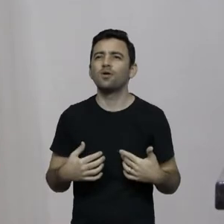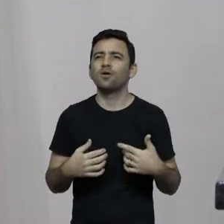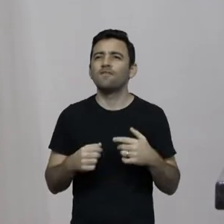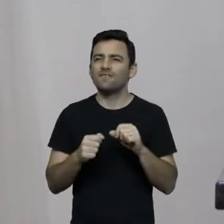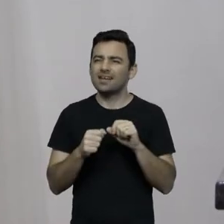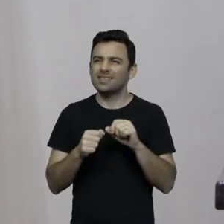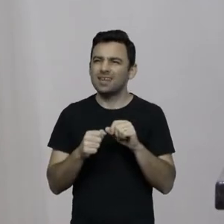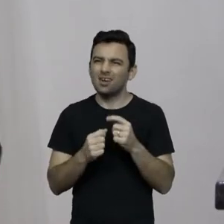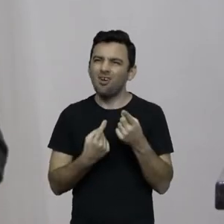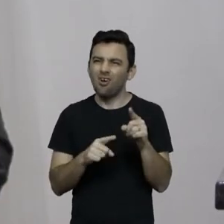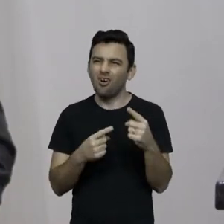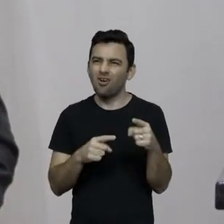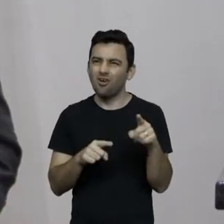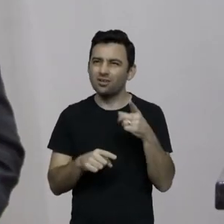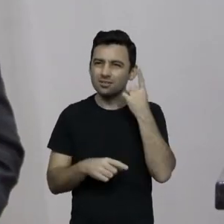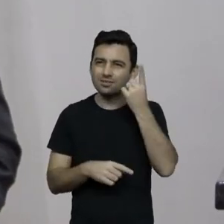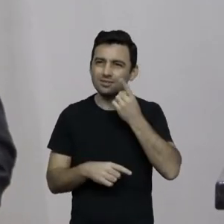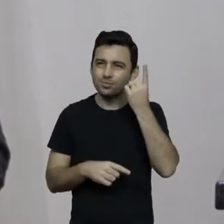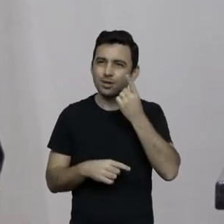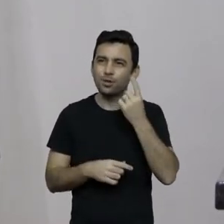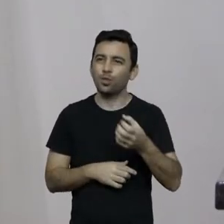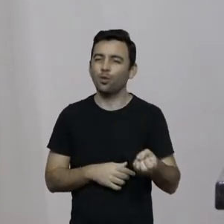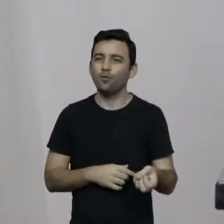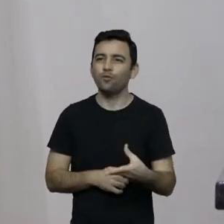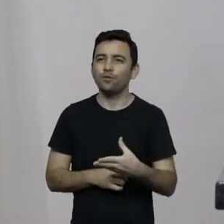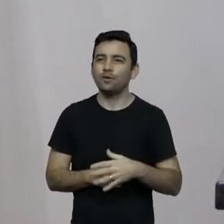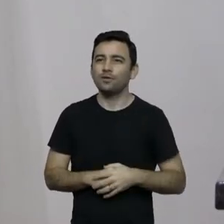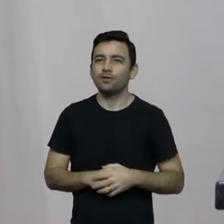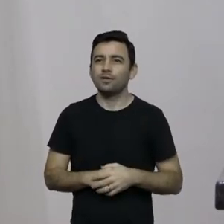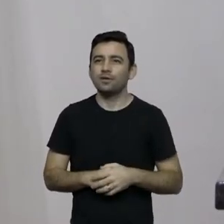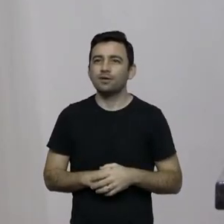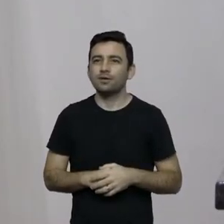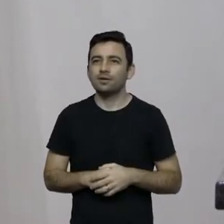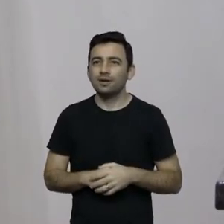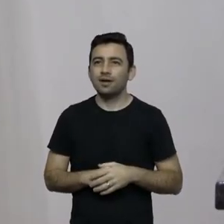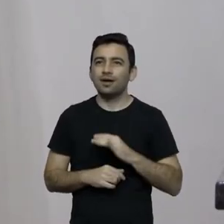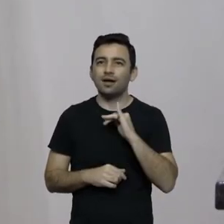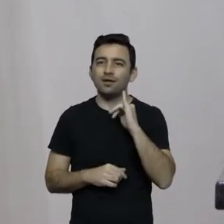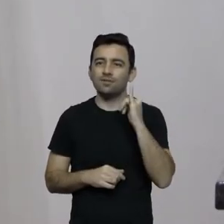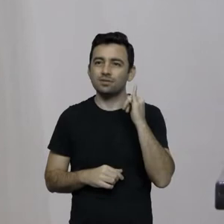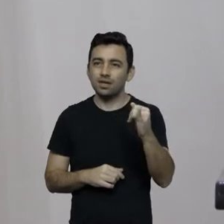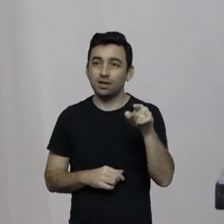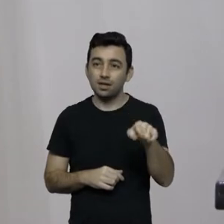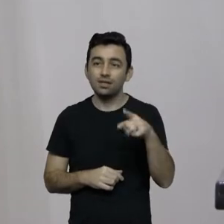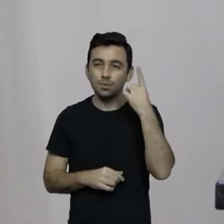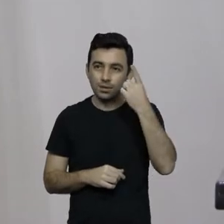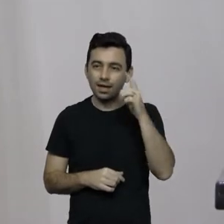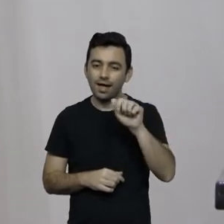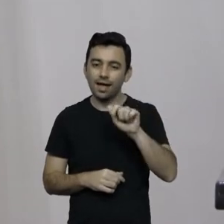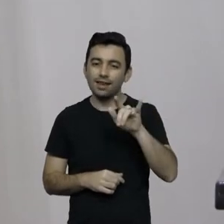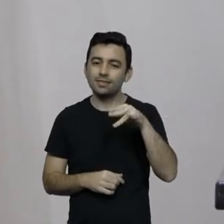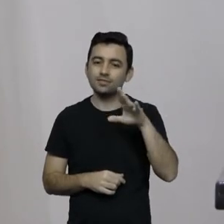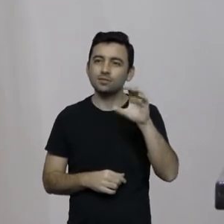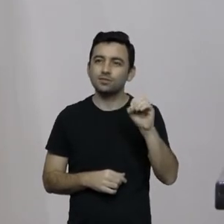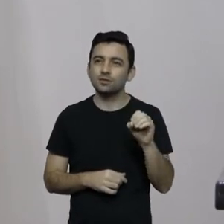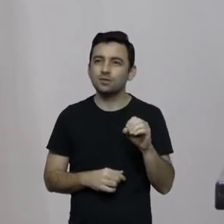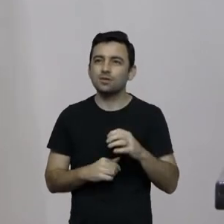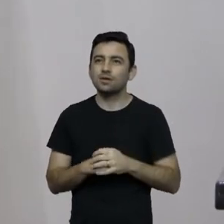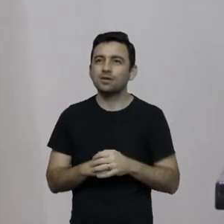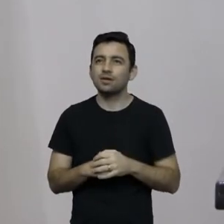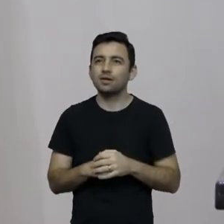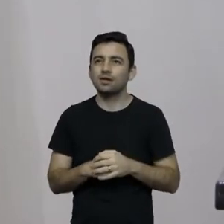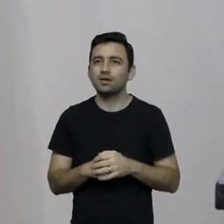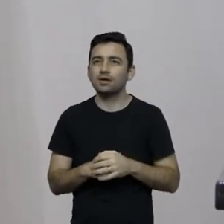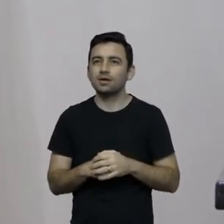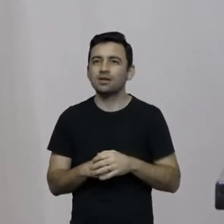sacanagem com o deputado novo disseram para o deputado Alice era o seguinte lá o